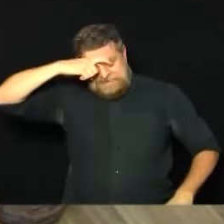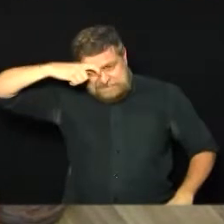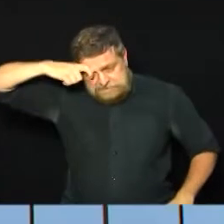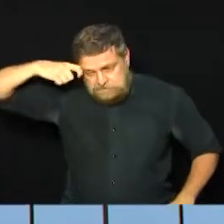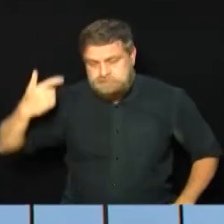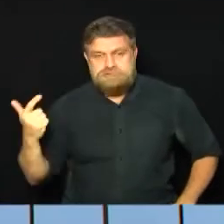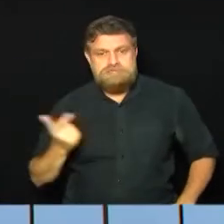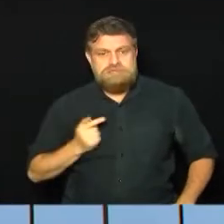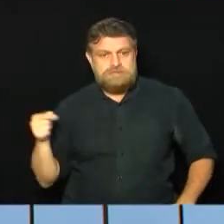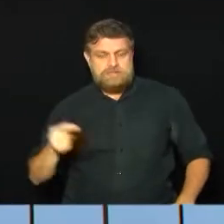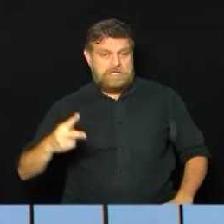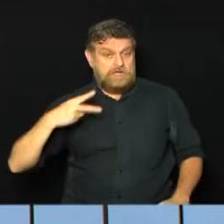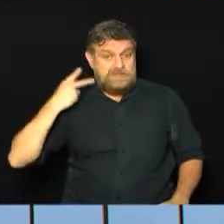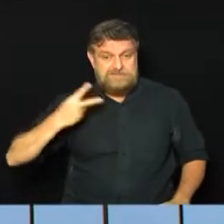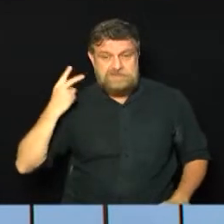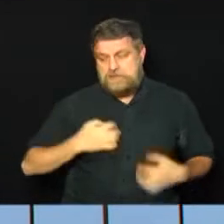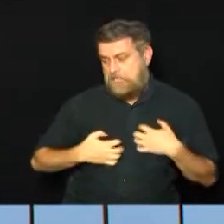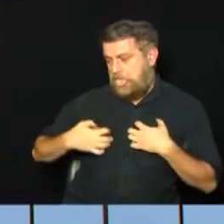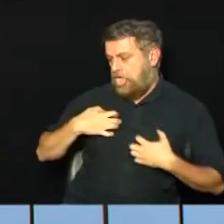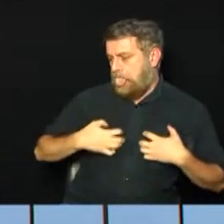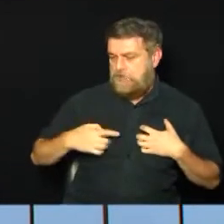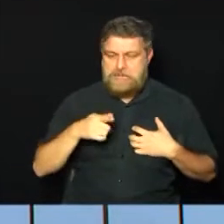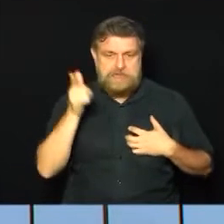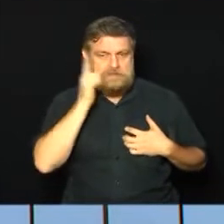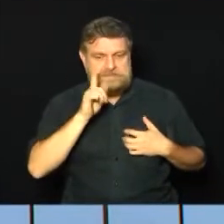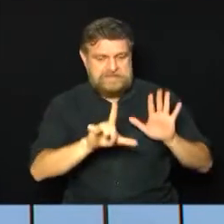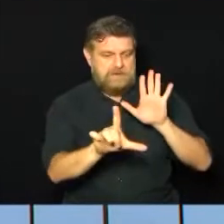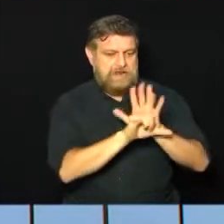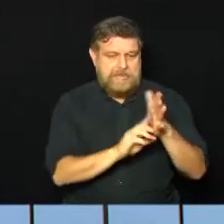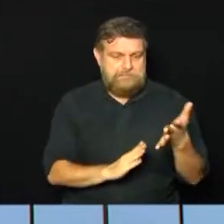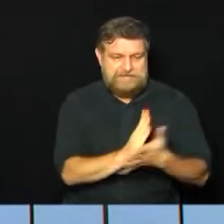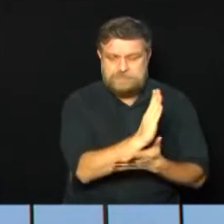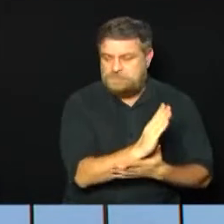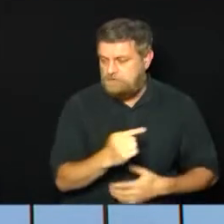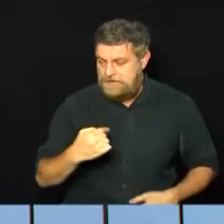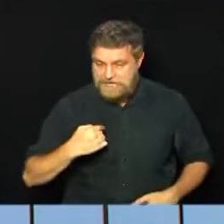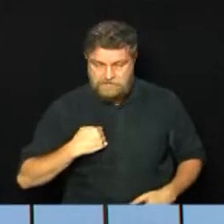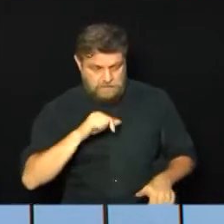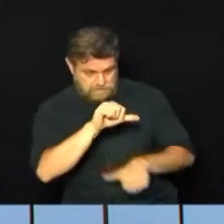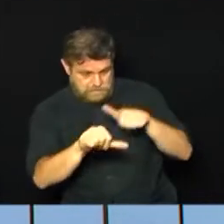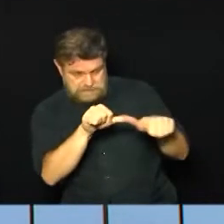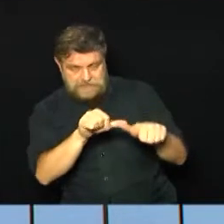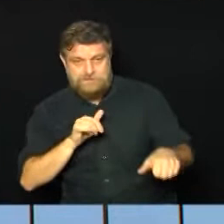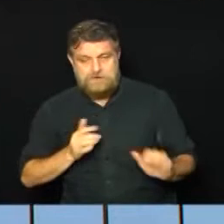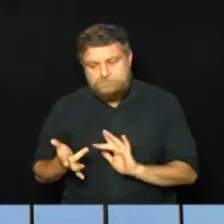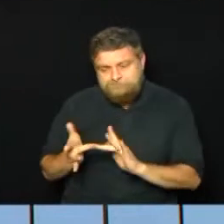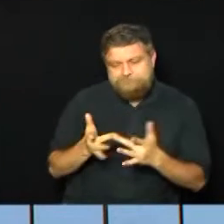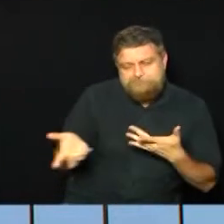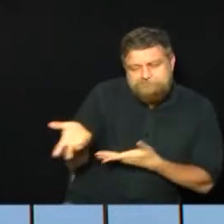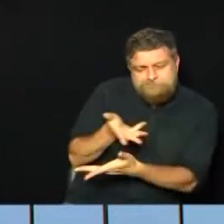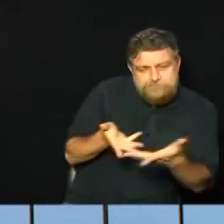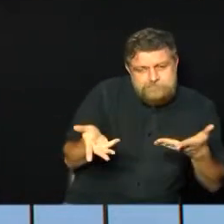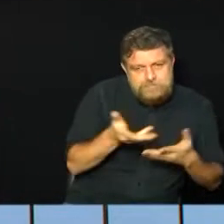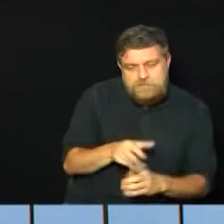mexe com o ego dos parlamentares, porque o cara aprovou a lei dele lá, ele não quer que mexa. Então, é um trabalho de articulação muito grande que tem que fazer,